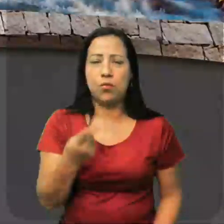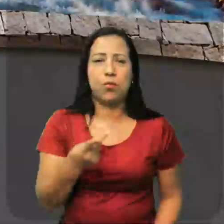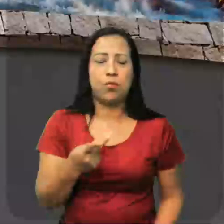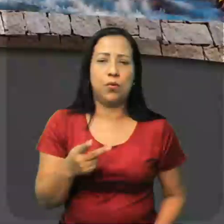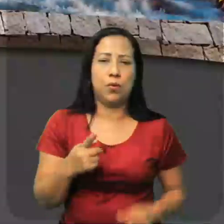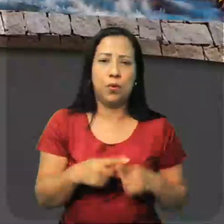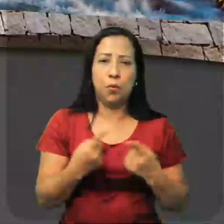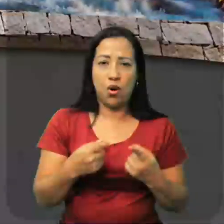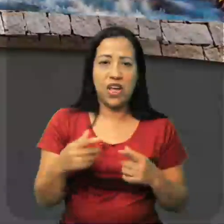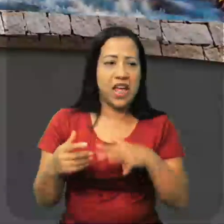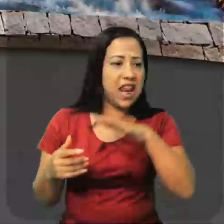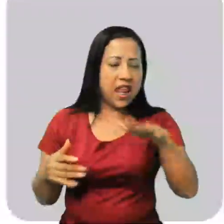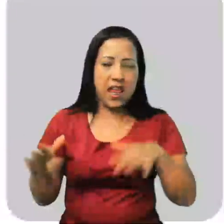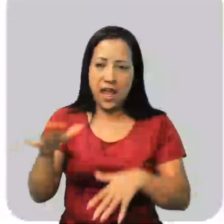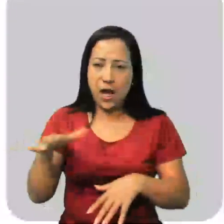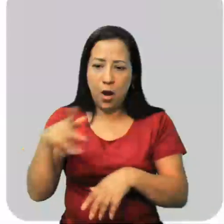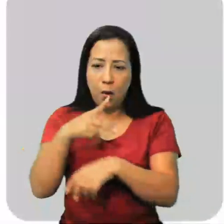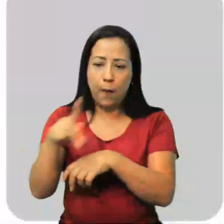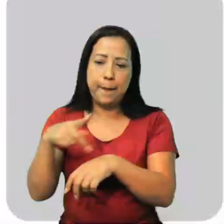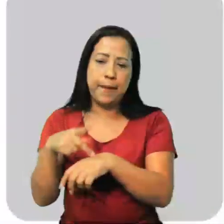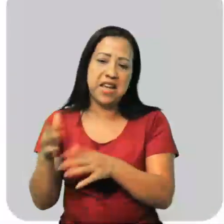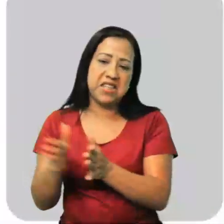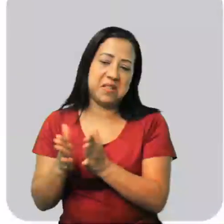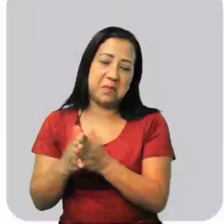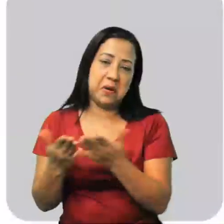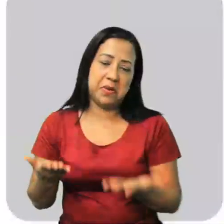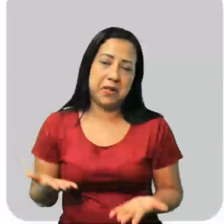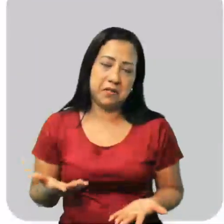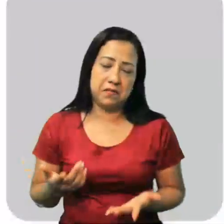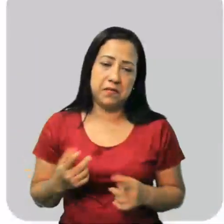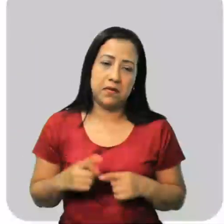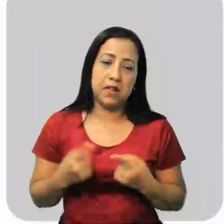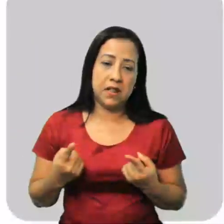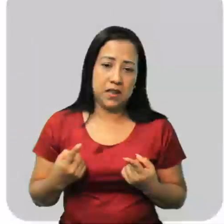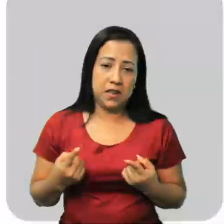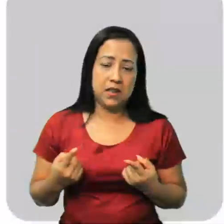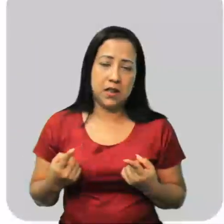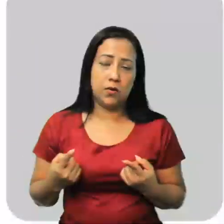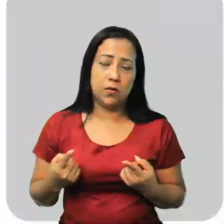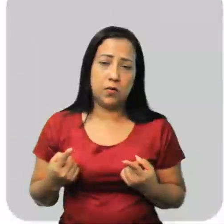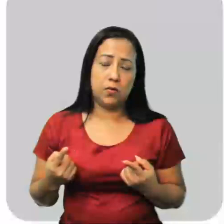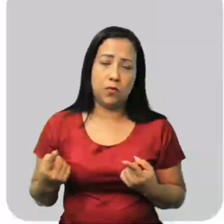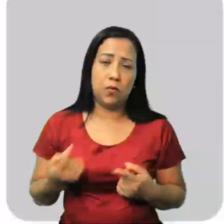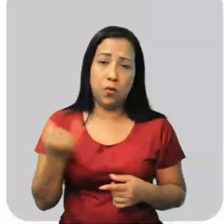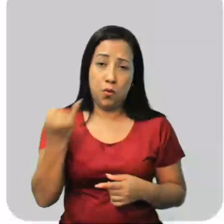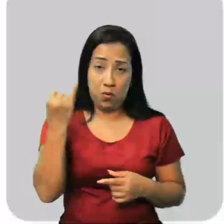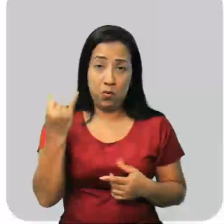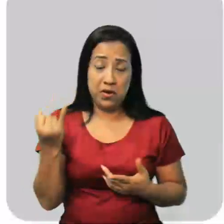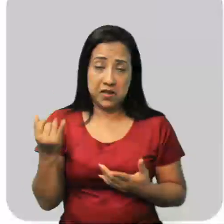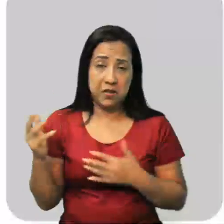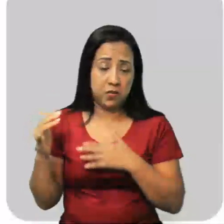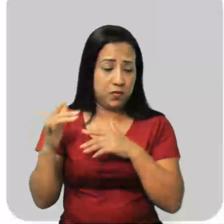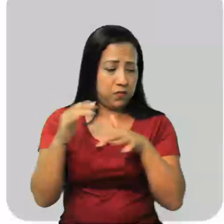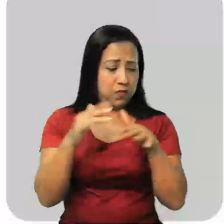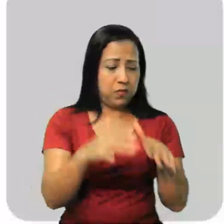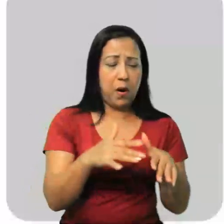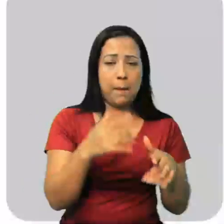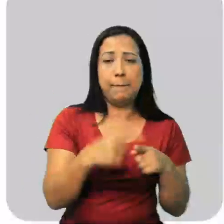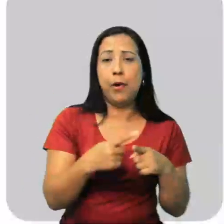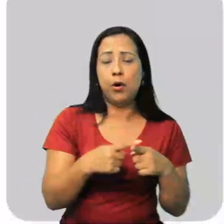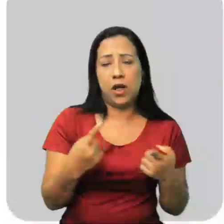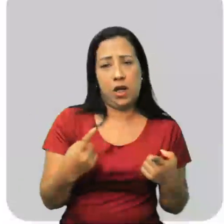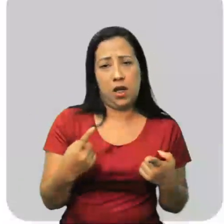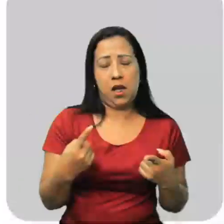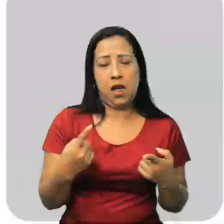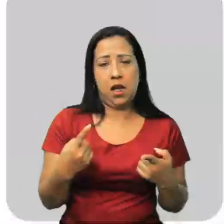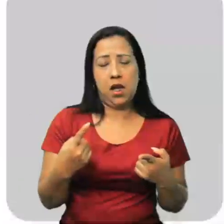Ok? Portanto, o principal fator é o migratório. Tá bom? Veja aí agora